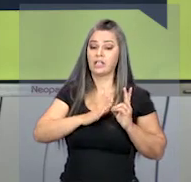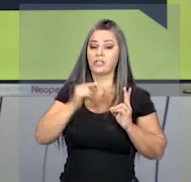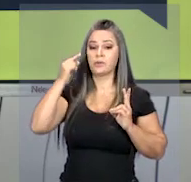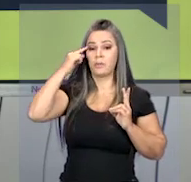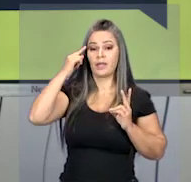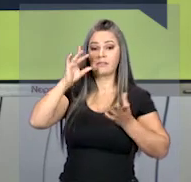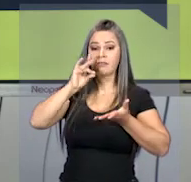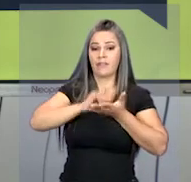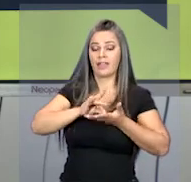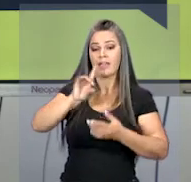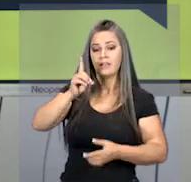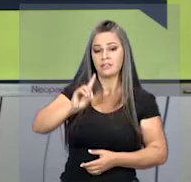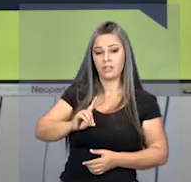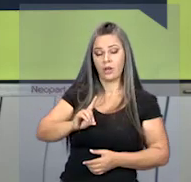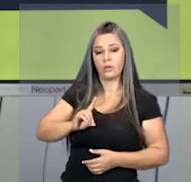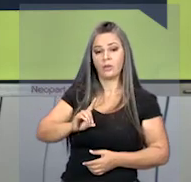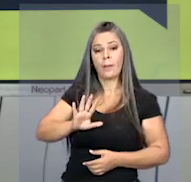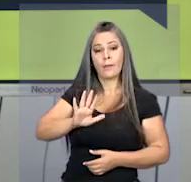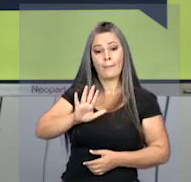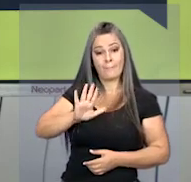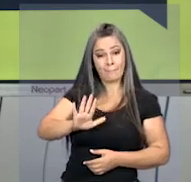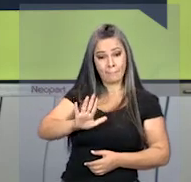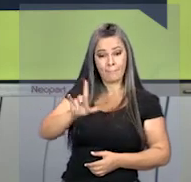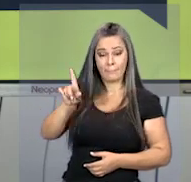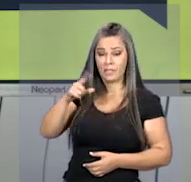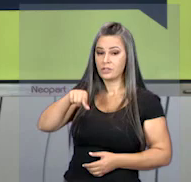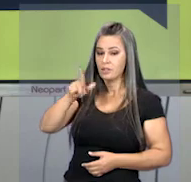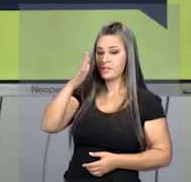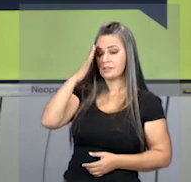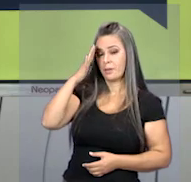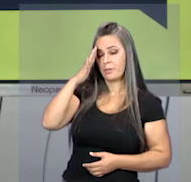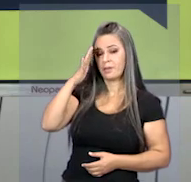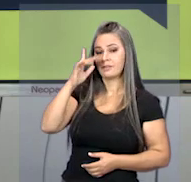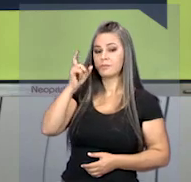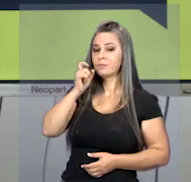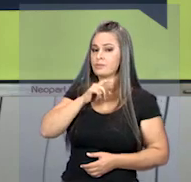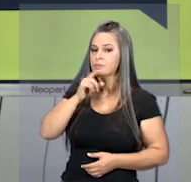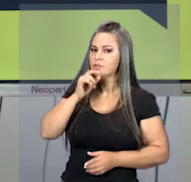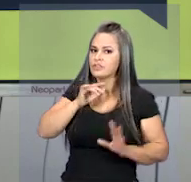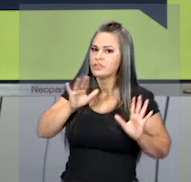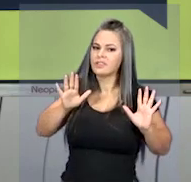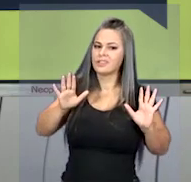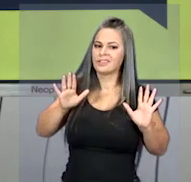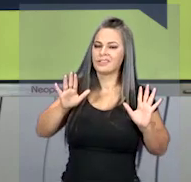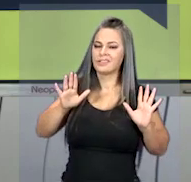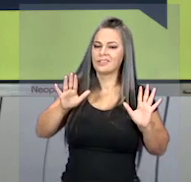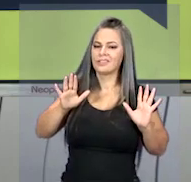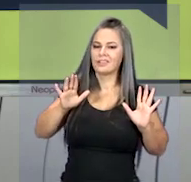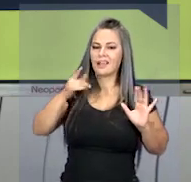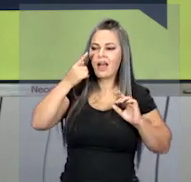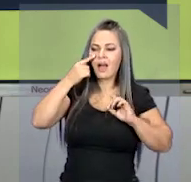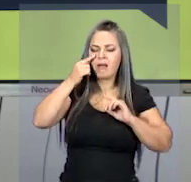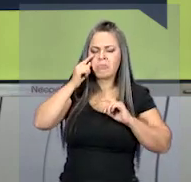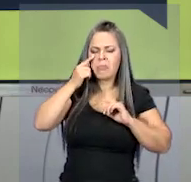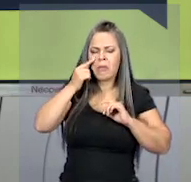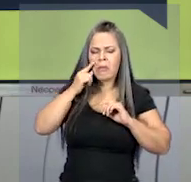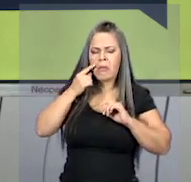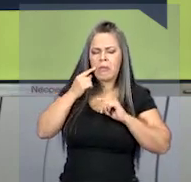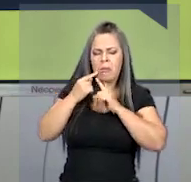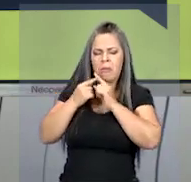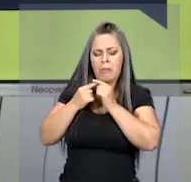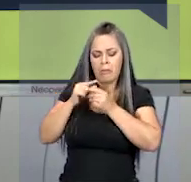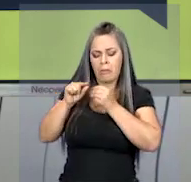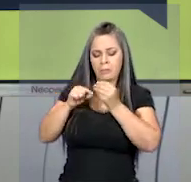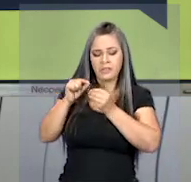as lágrimas transformadas em diamante. Nós sabemos também que isso não é possível. Nenhuma lágrima pode se transformar em diamante, por isso que isso